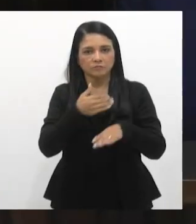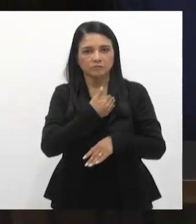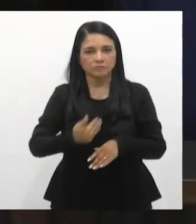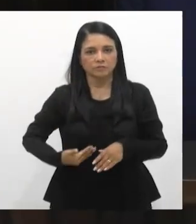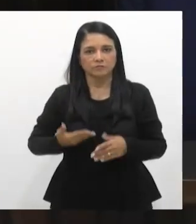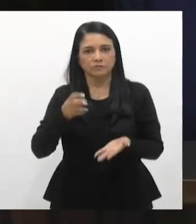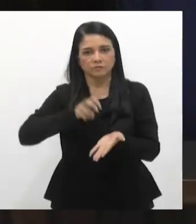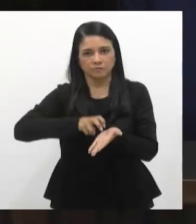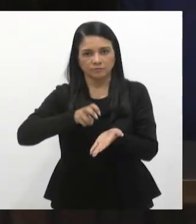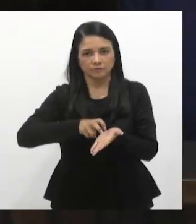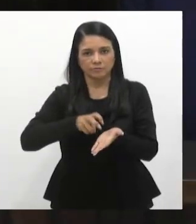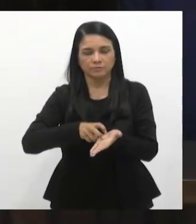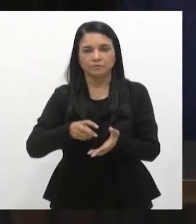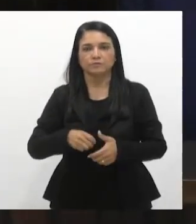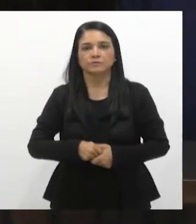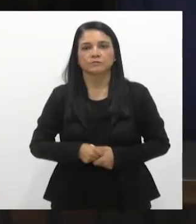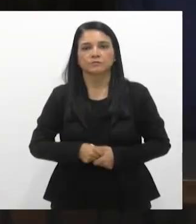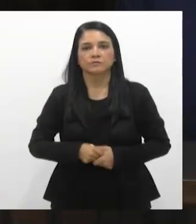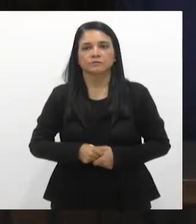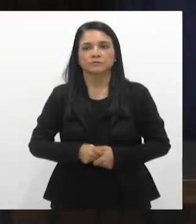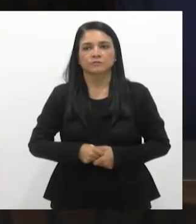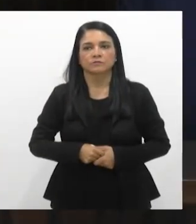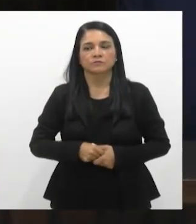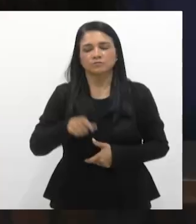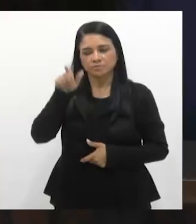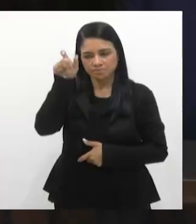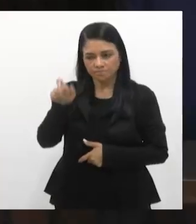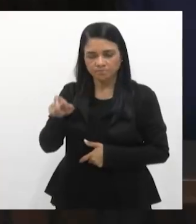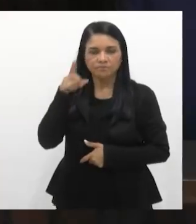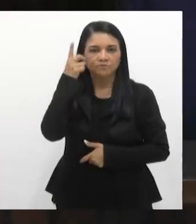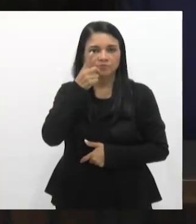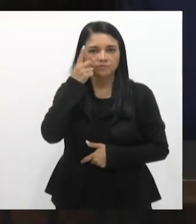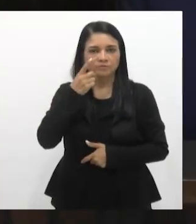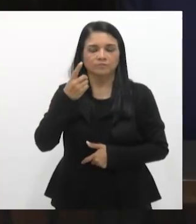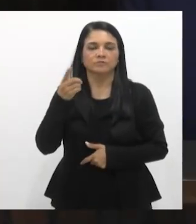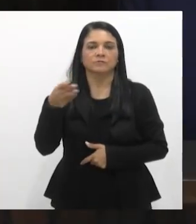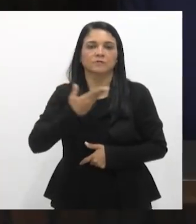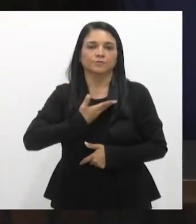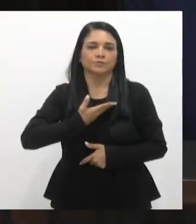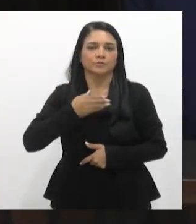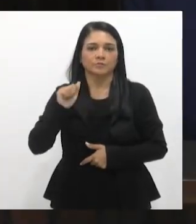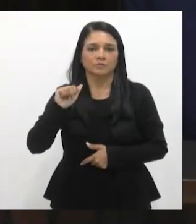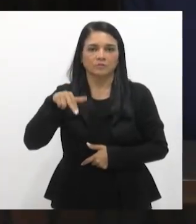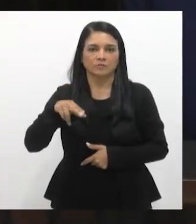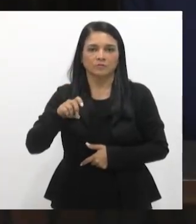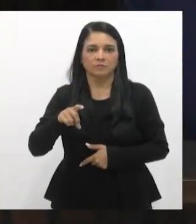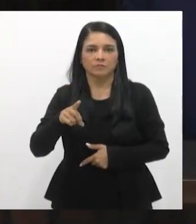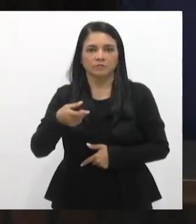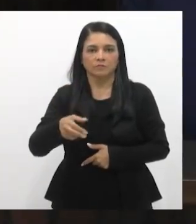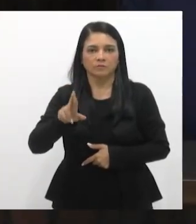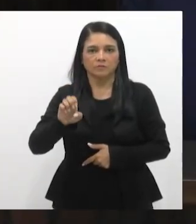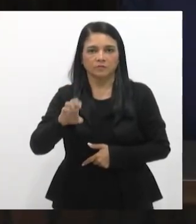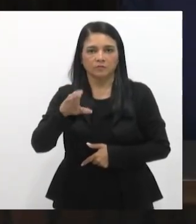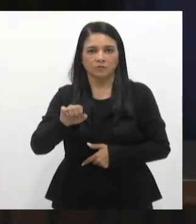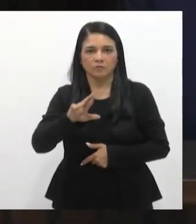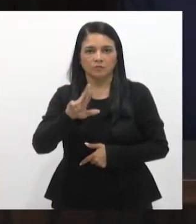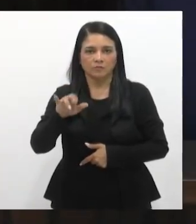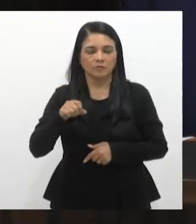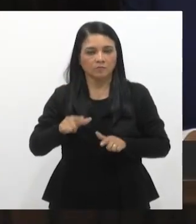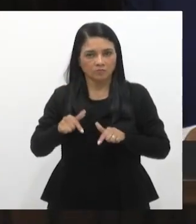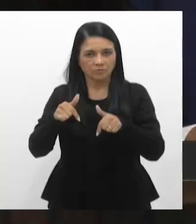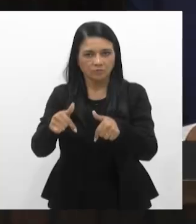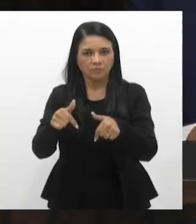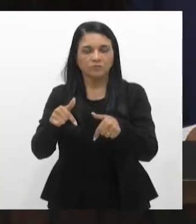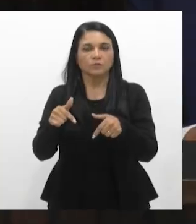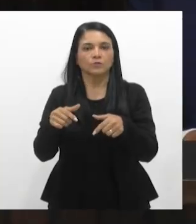hoje pela manhã, na pessoa do nosso amigo deputado André Correia, que foi quem teve a iniciativa através da Comissão